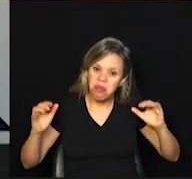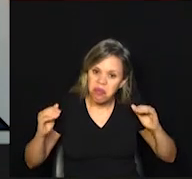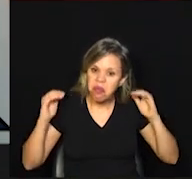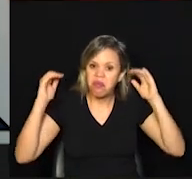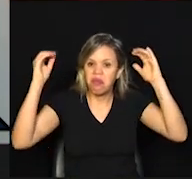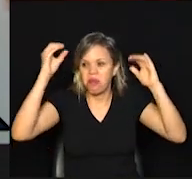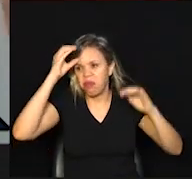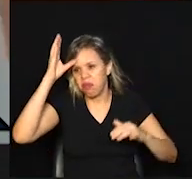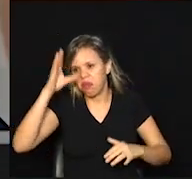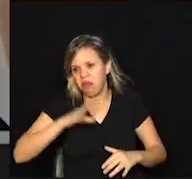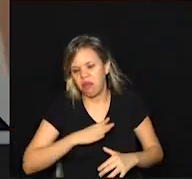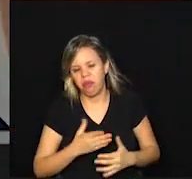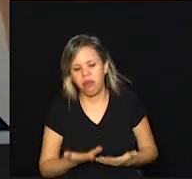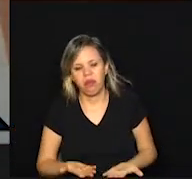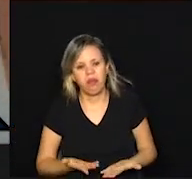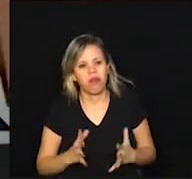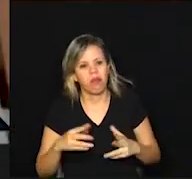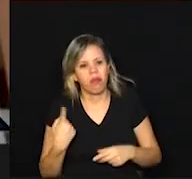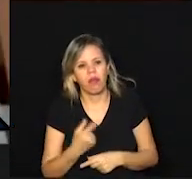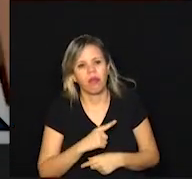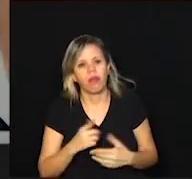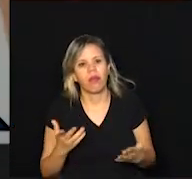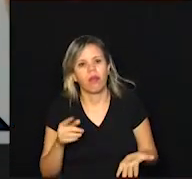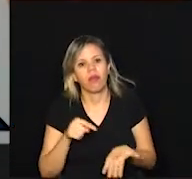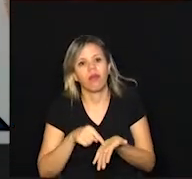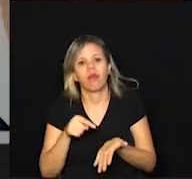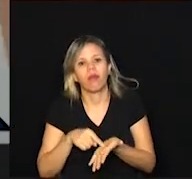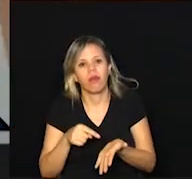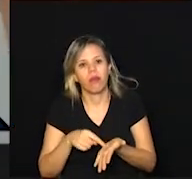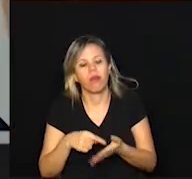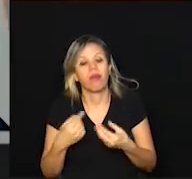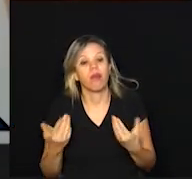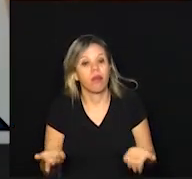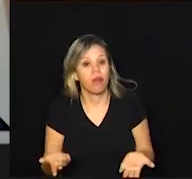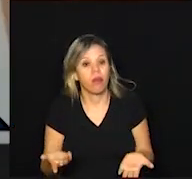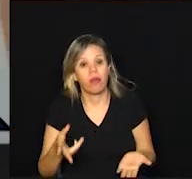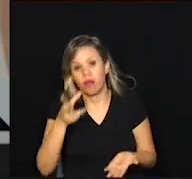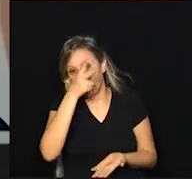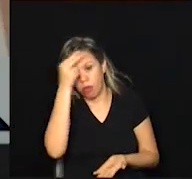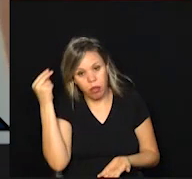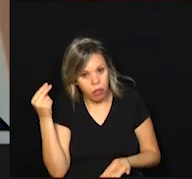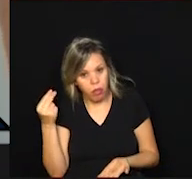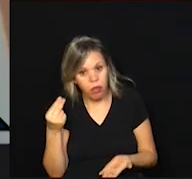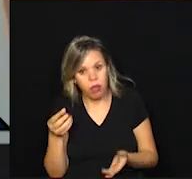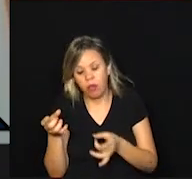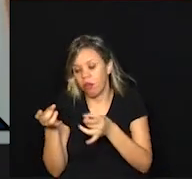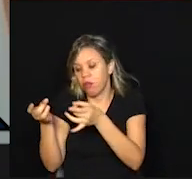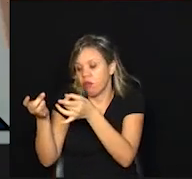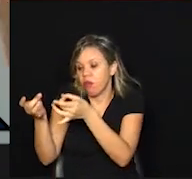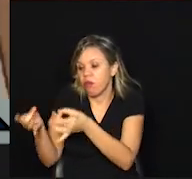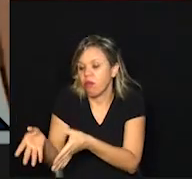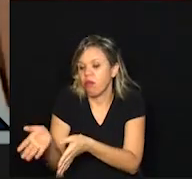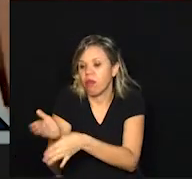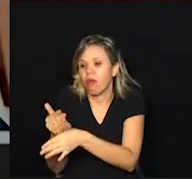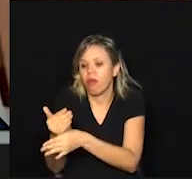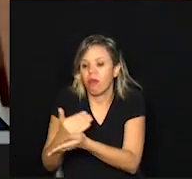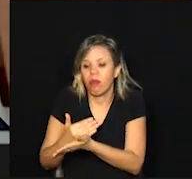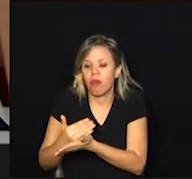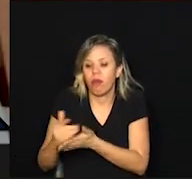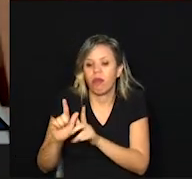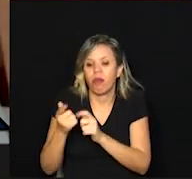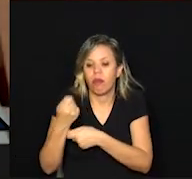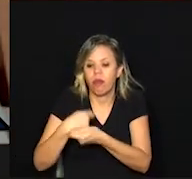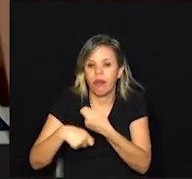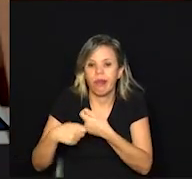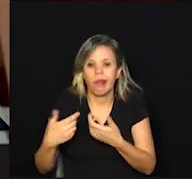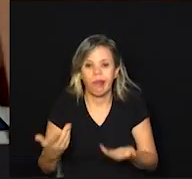que a cidade tem com tudo que nós temos em mãos a prefeitura abre mão disso Logo no início da sua